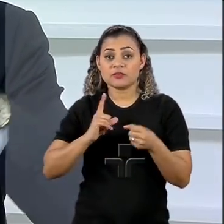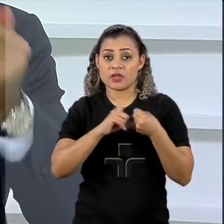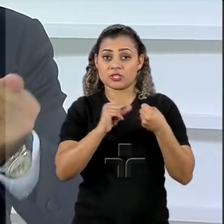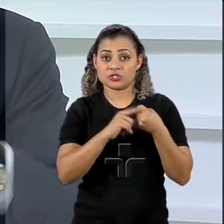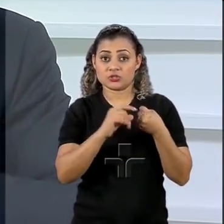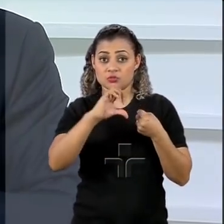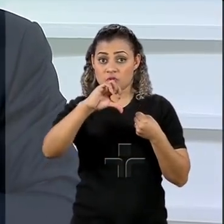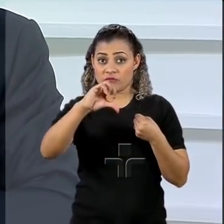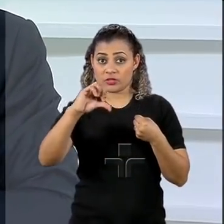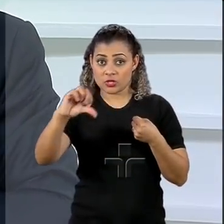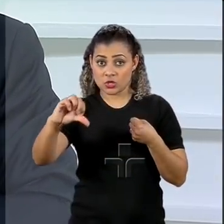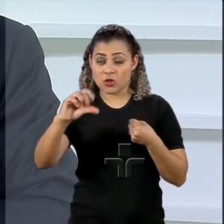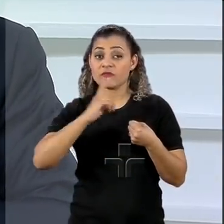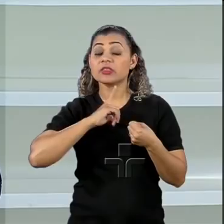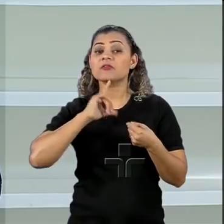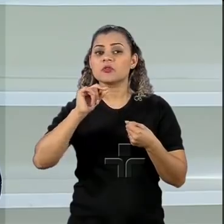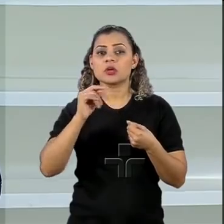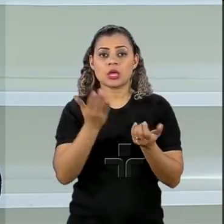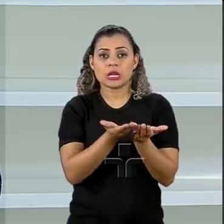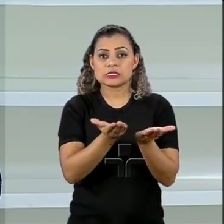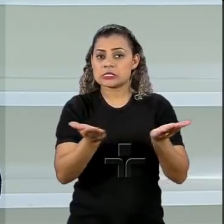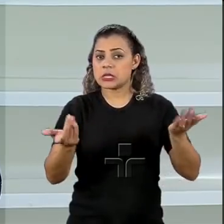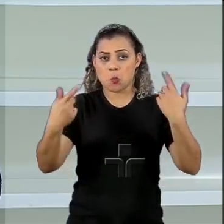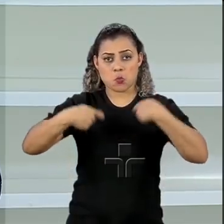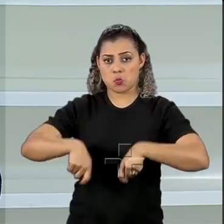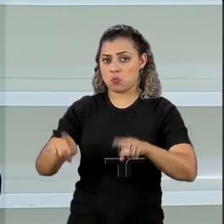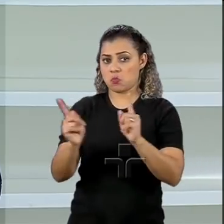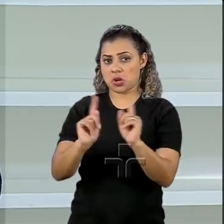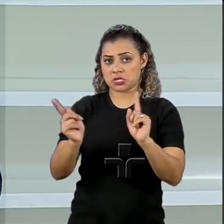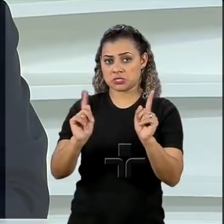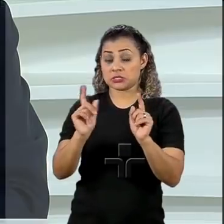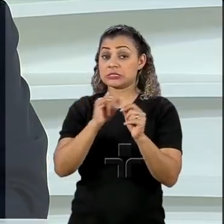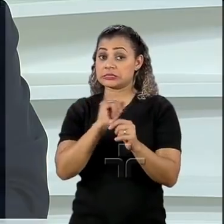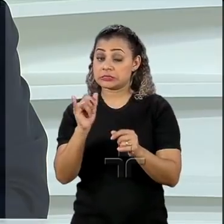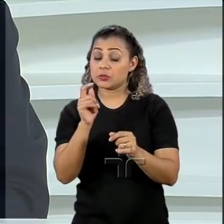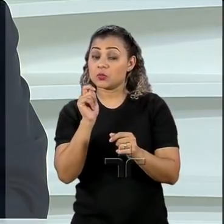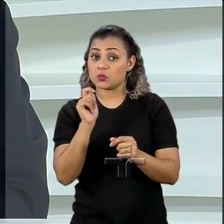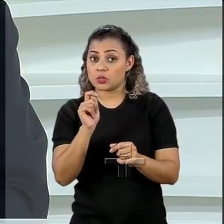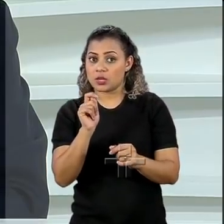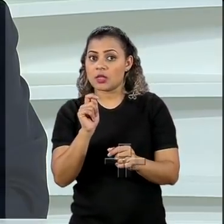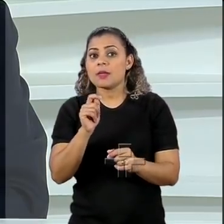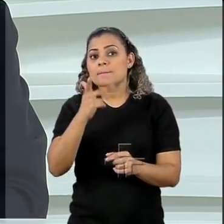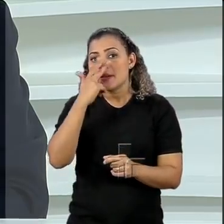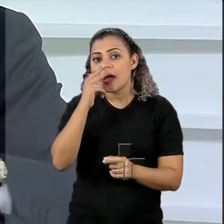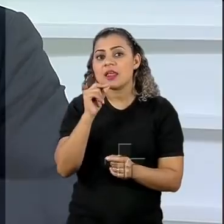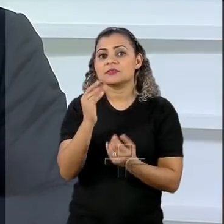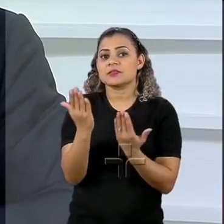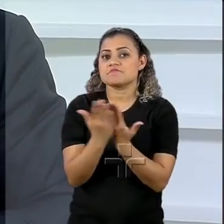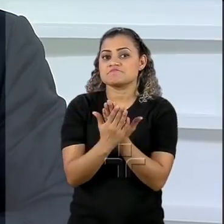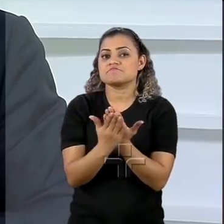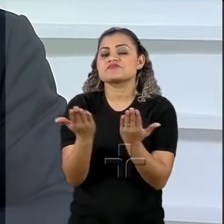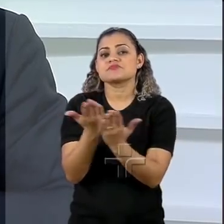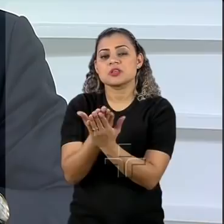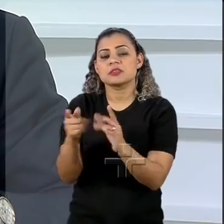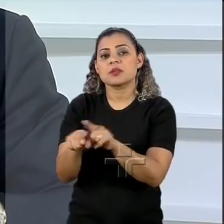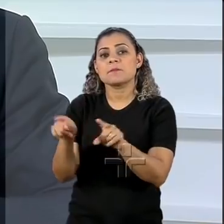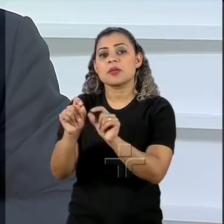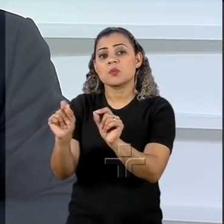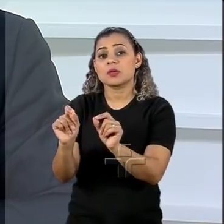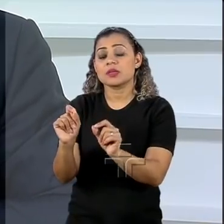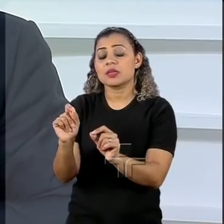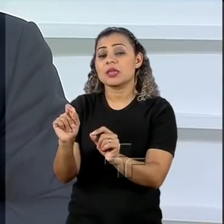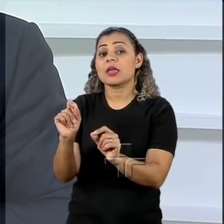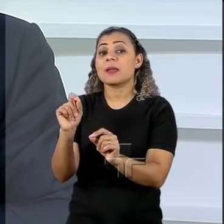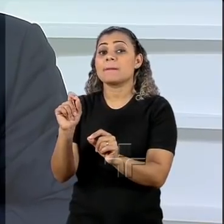autorizava a dispensa de licitação na compra e venda de ações, de títulos de crédito, de dívida e de bens